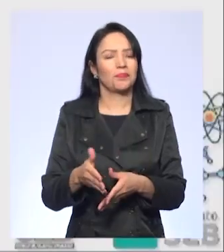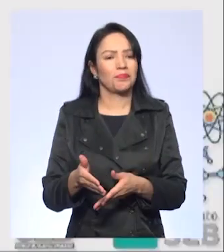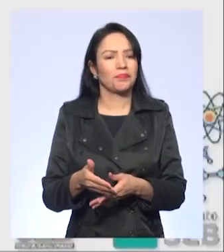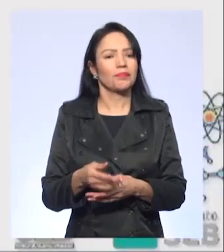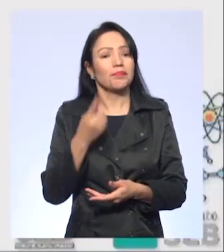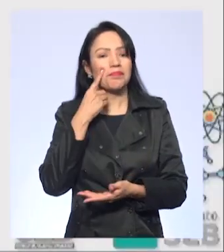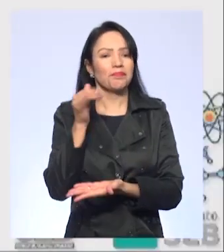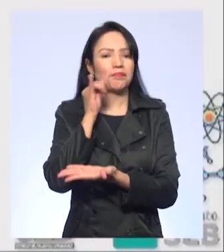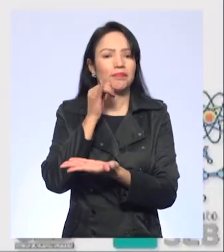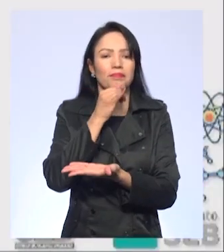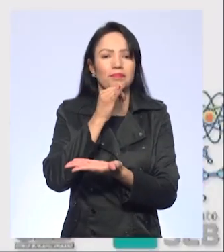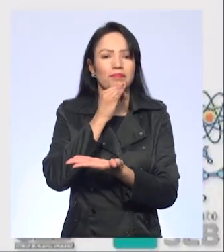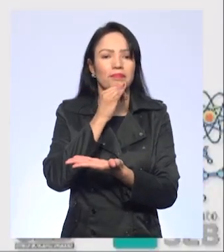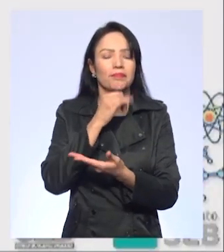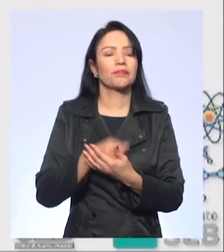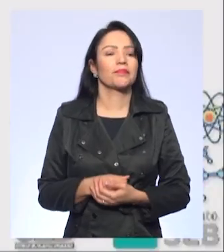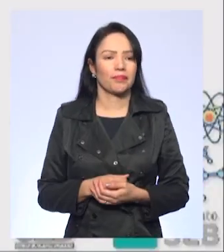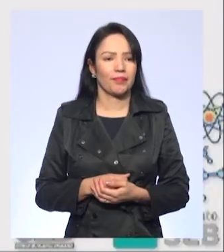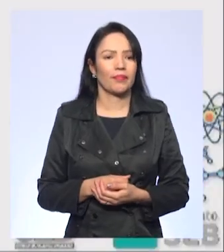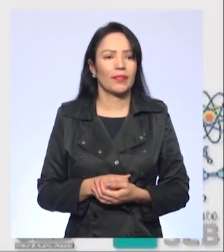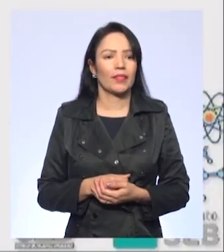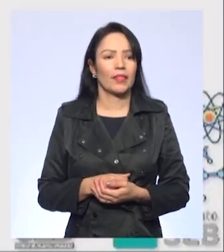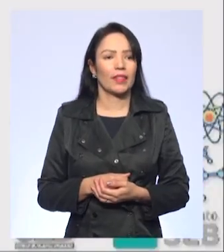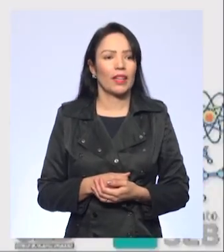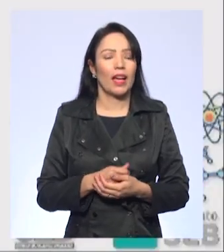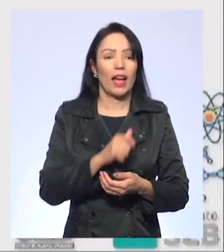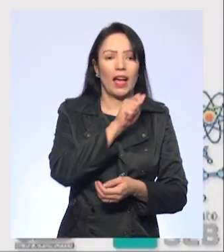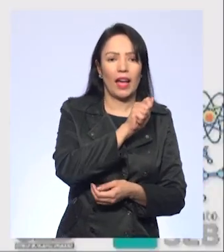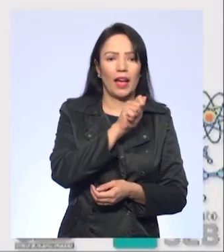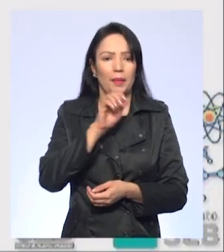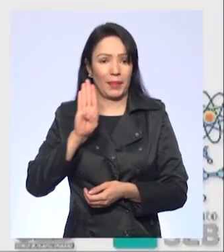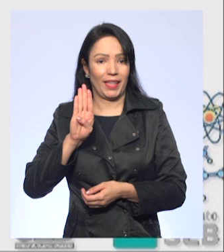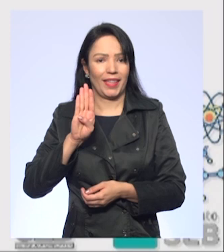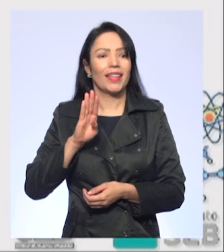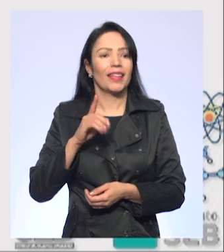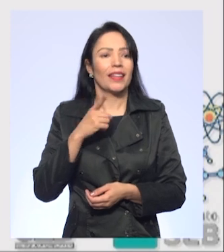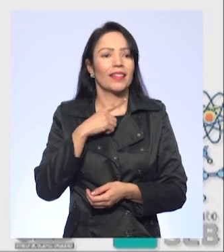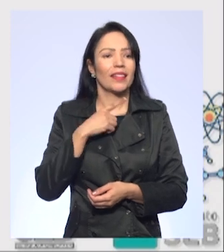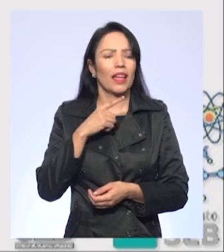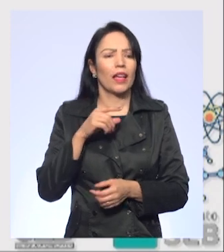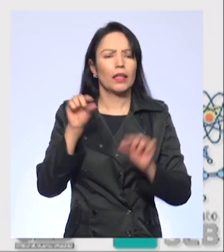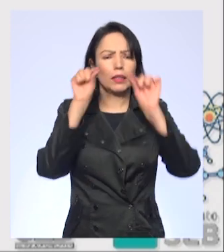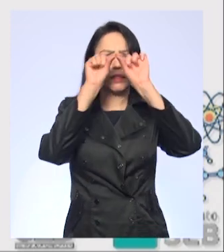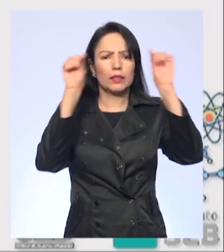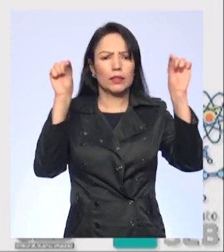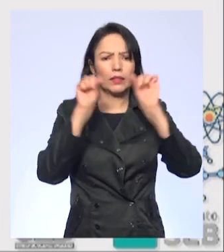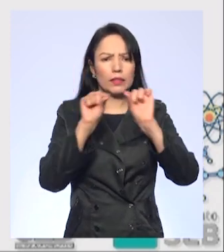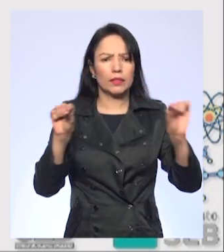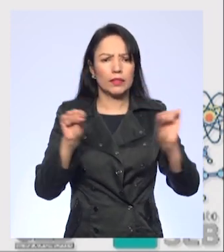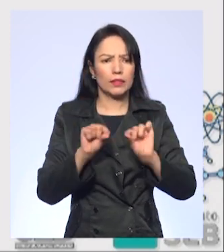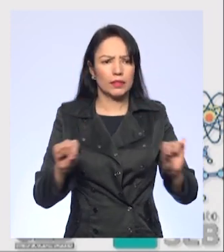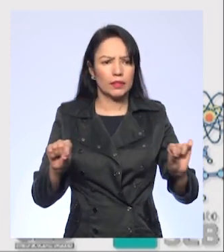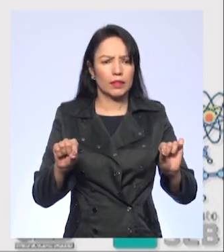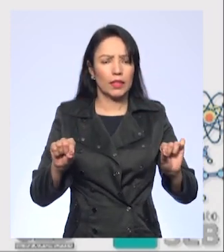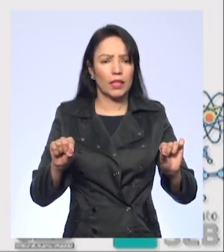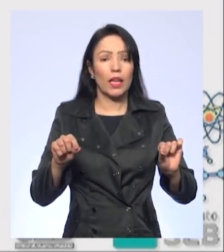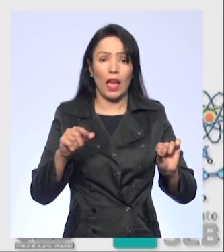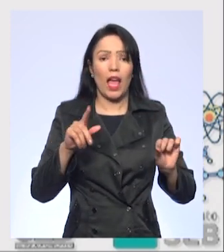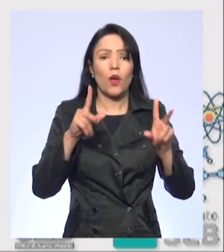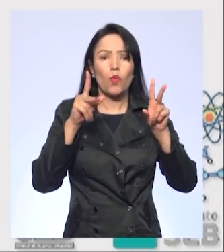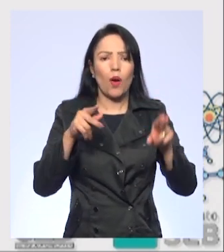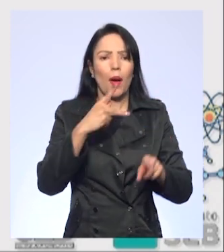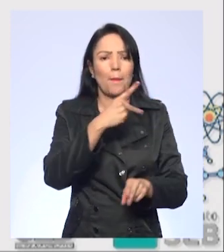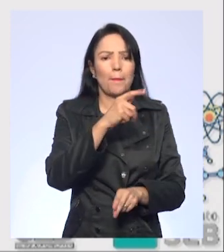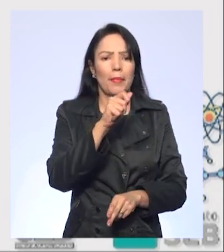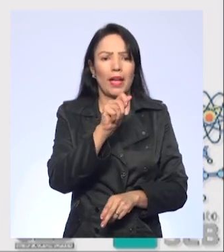aqui. Exemplos. Em cada uma das figuras, as retas A, B e C são paralelas, né? R, S, T são